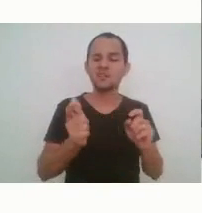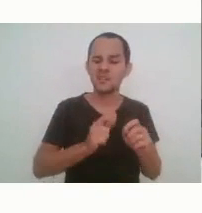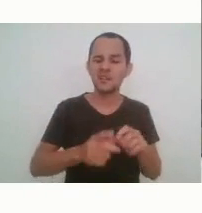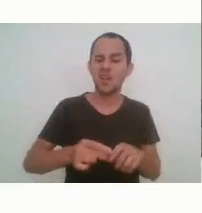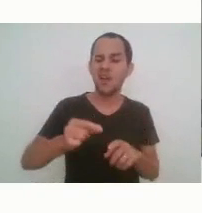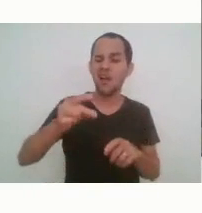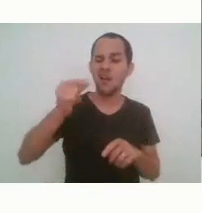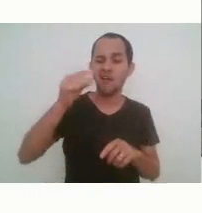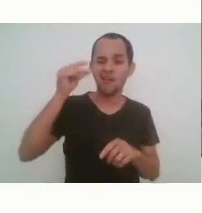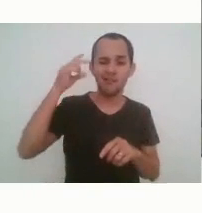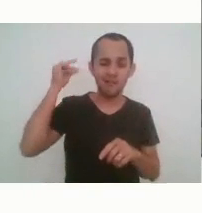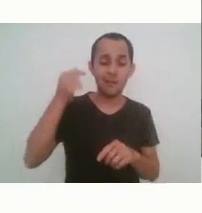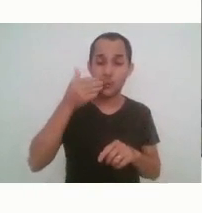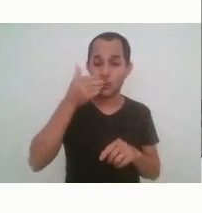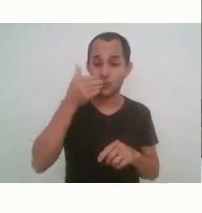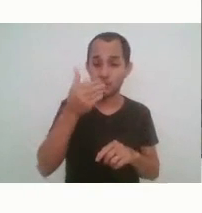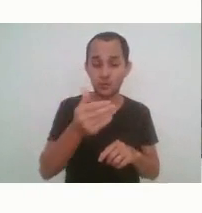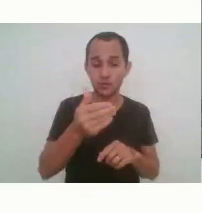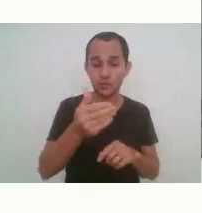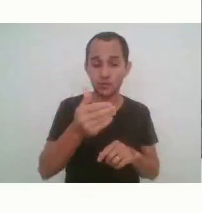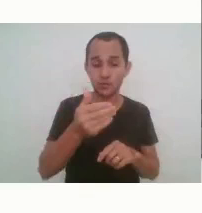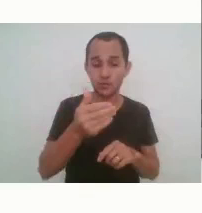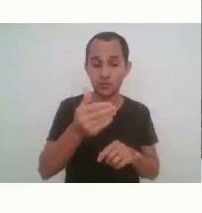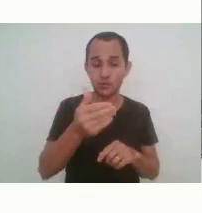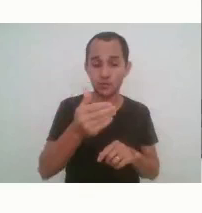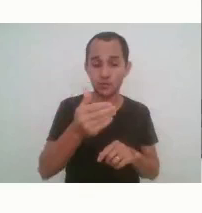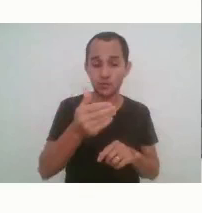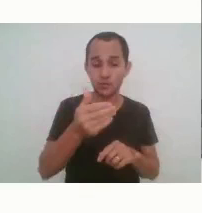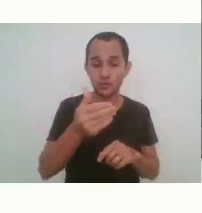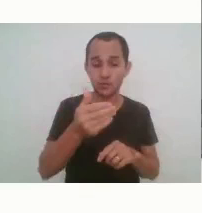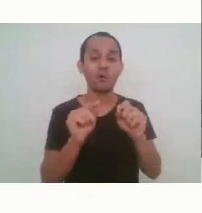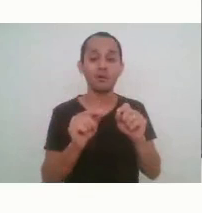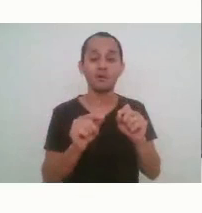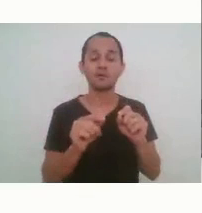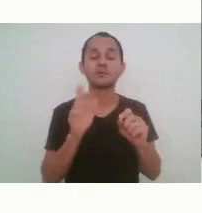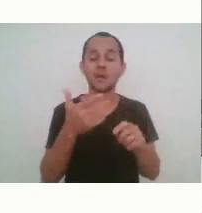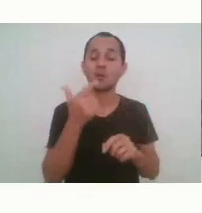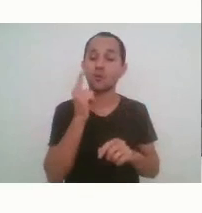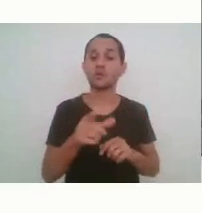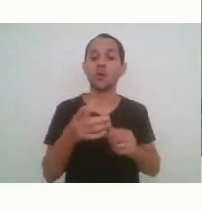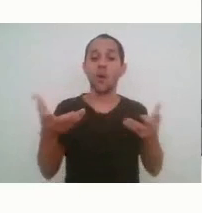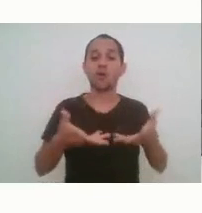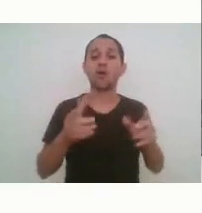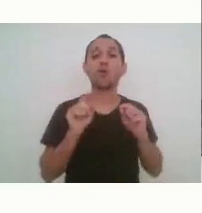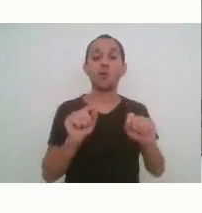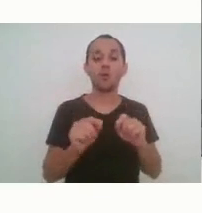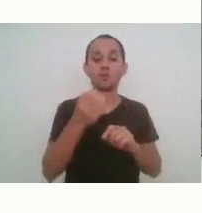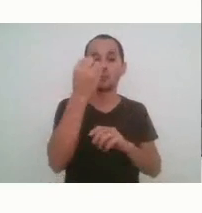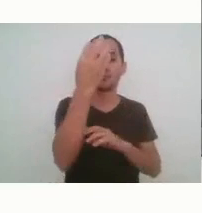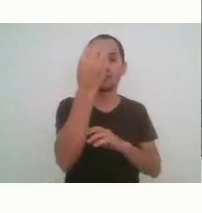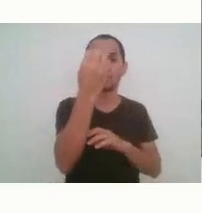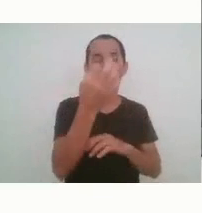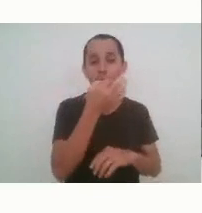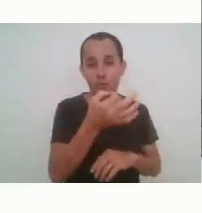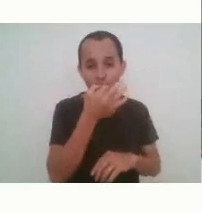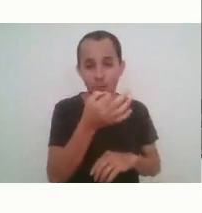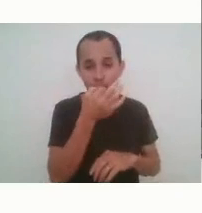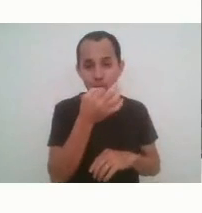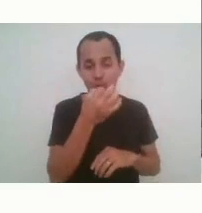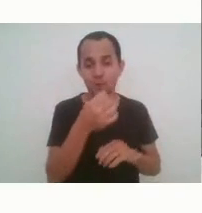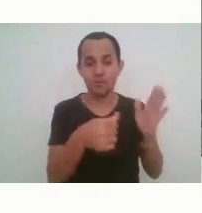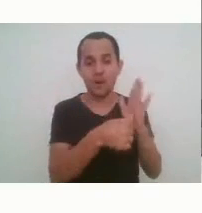é reivindicação nossa, foi conquistada, que é o sinal sonoro e a botoeira eletrônica.